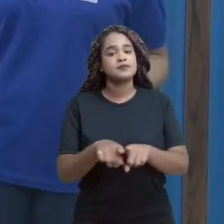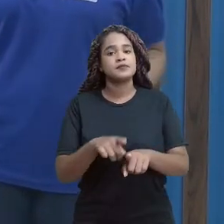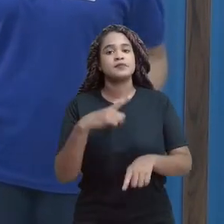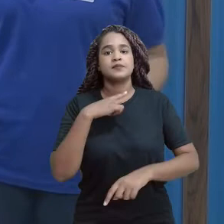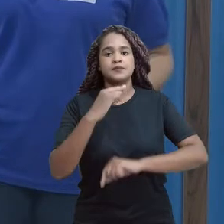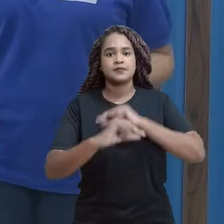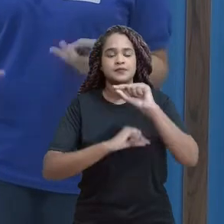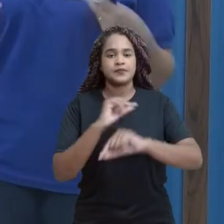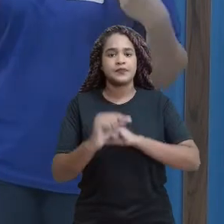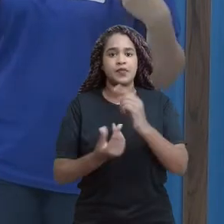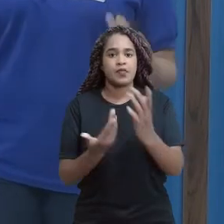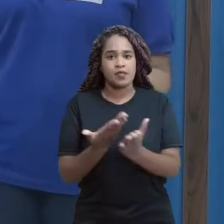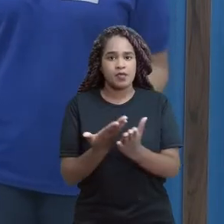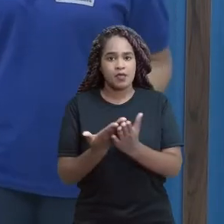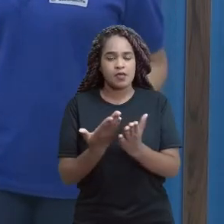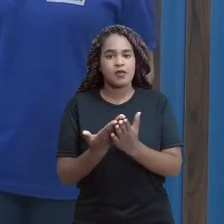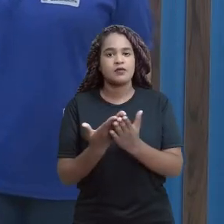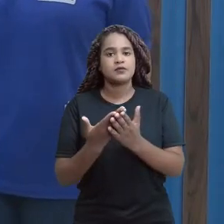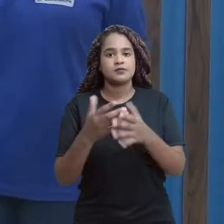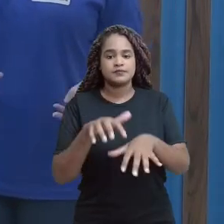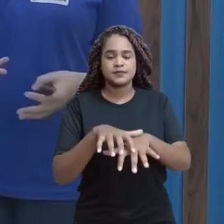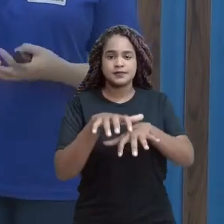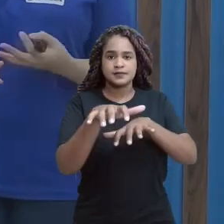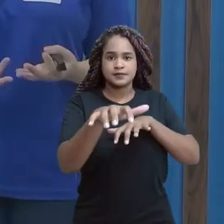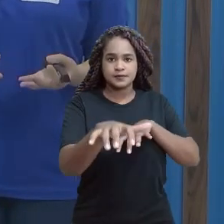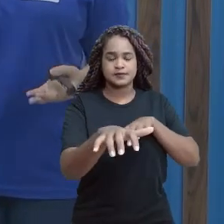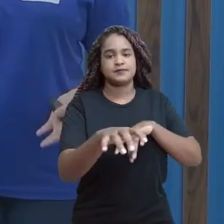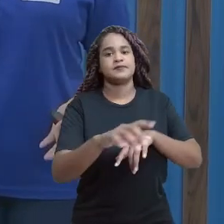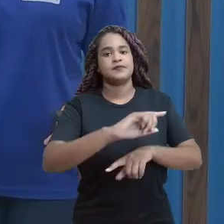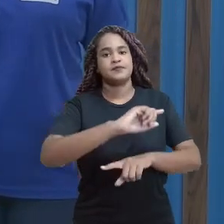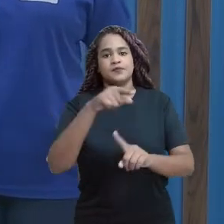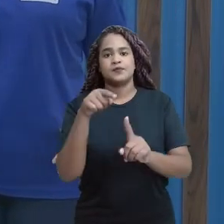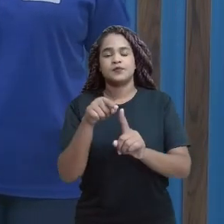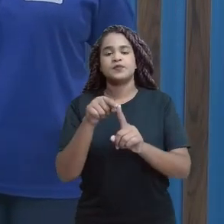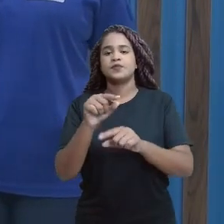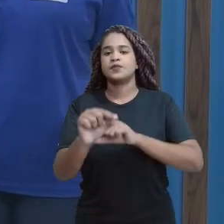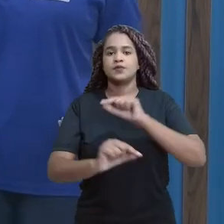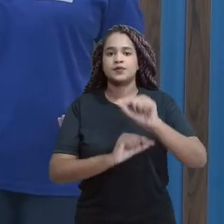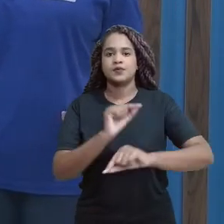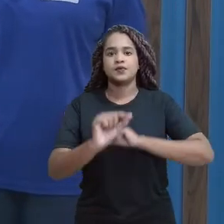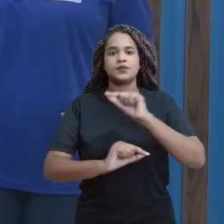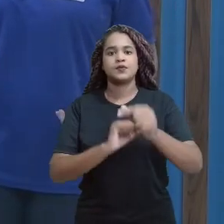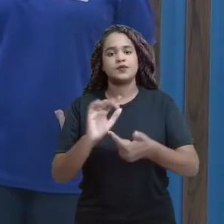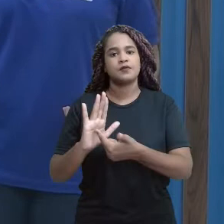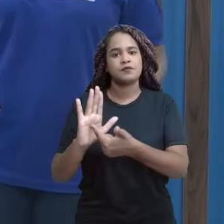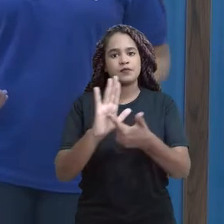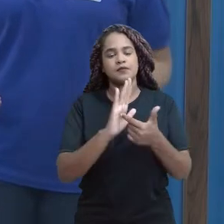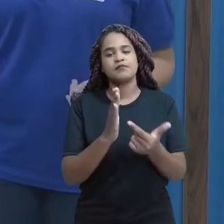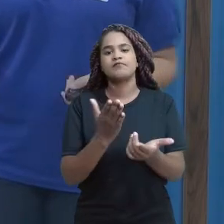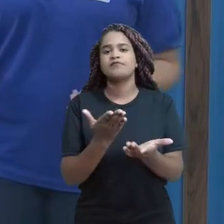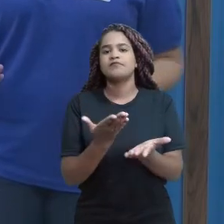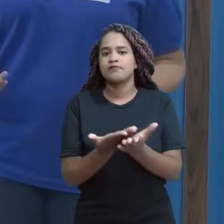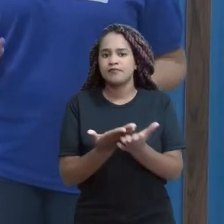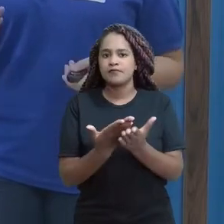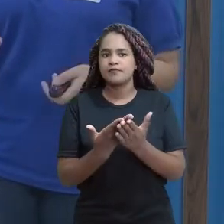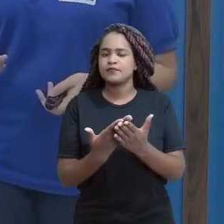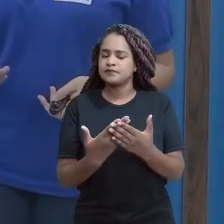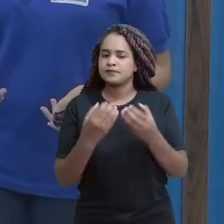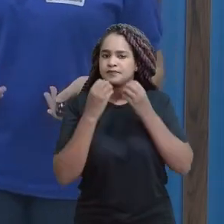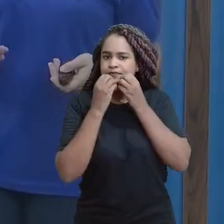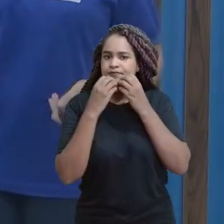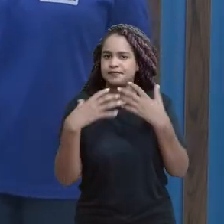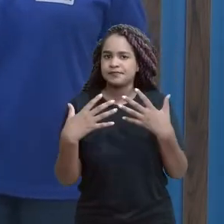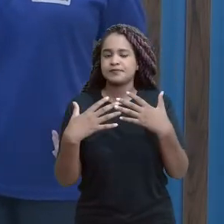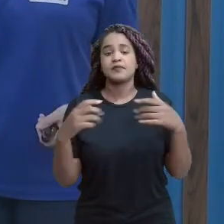aula digital para apresentar a melhor maneira, né, a aula funcionar da melhor maneira aqui para vocês, podendo ser assistida nesse momento ao